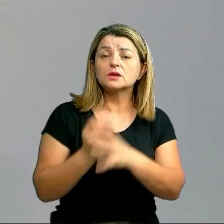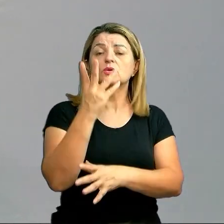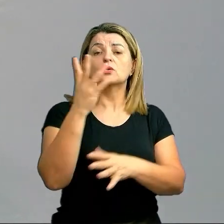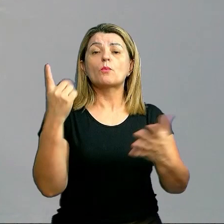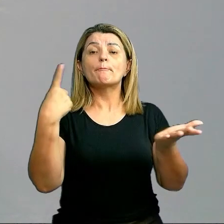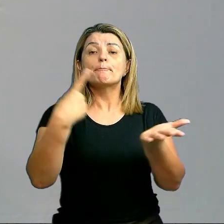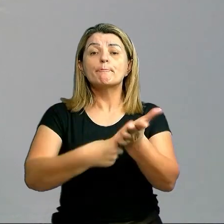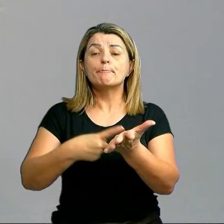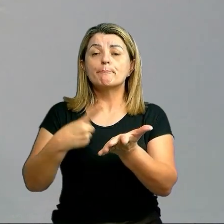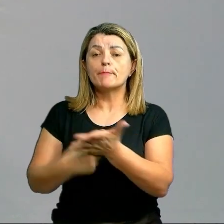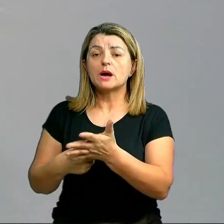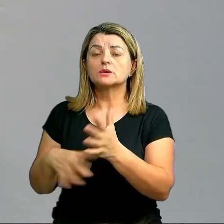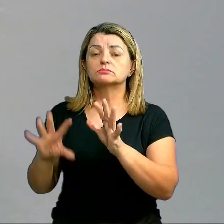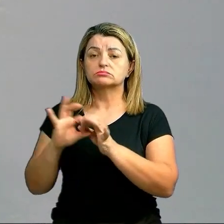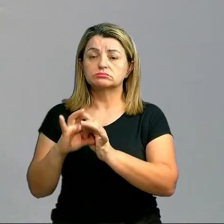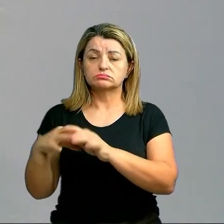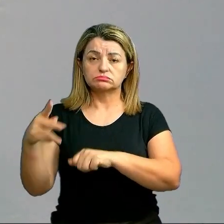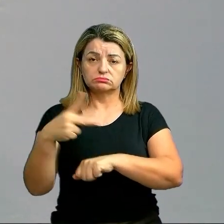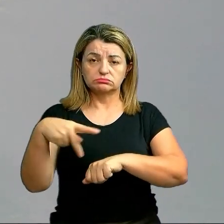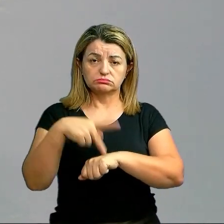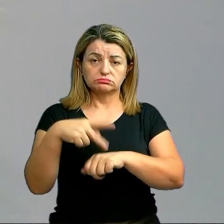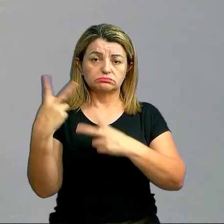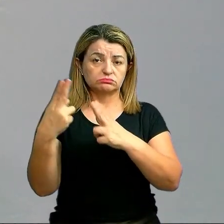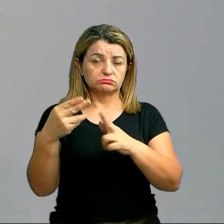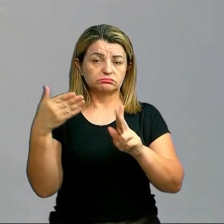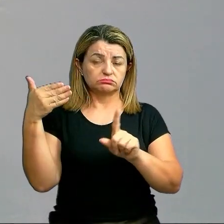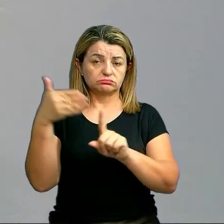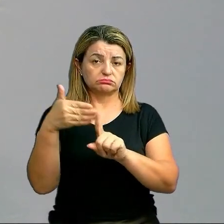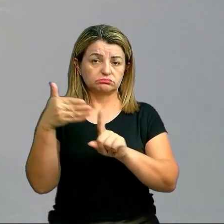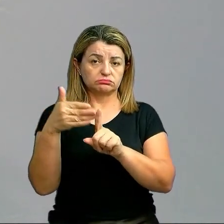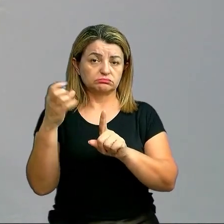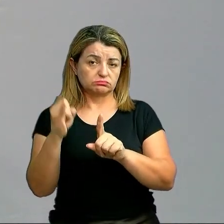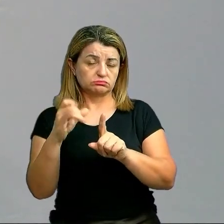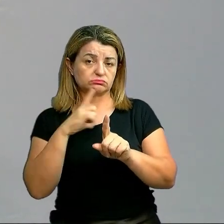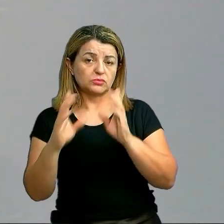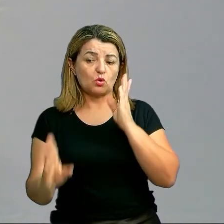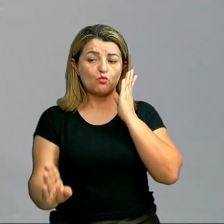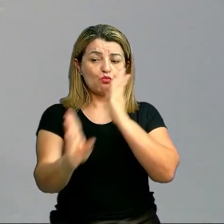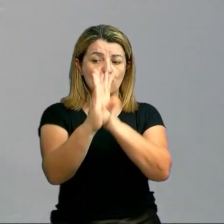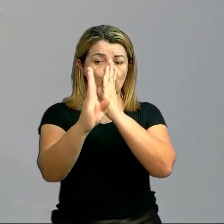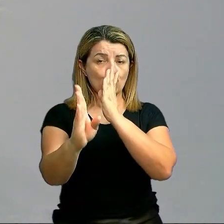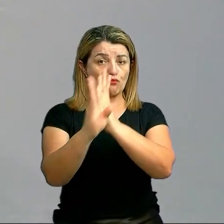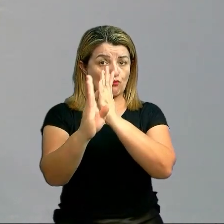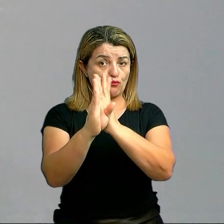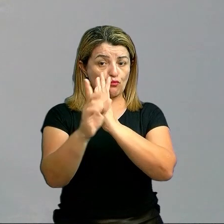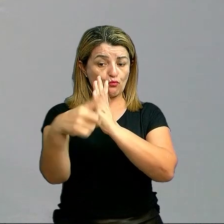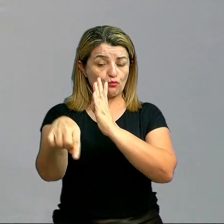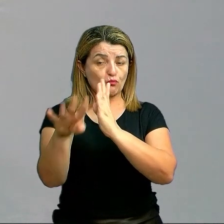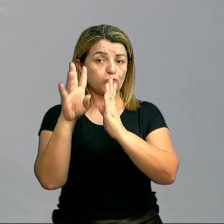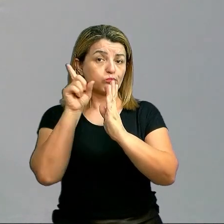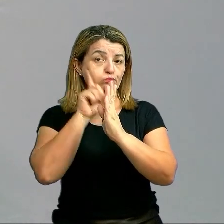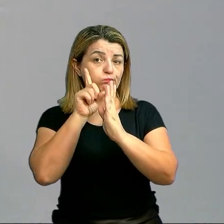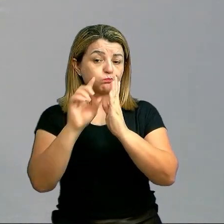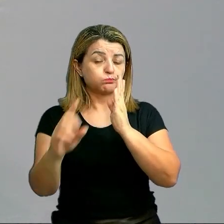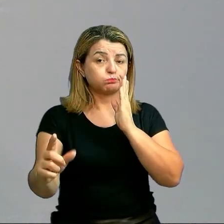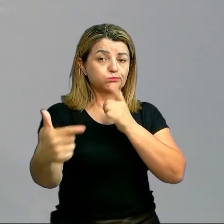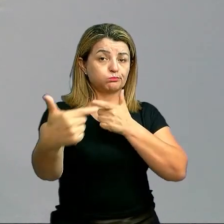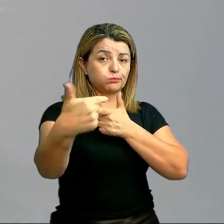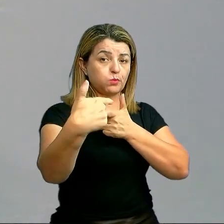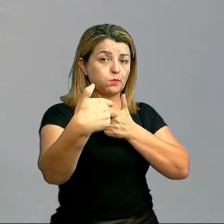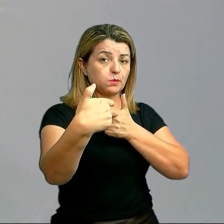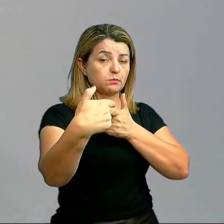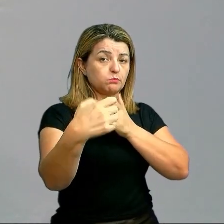países, com o mesmo objetivo, né? Para o caso de um possível confronto direto, se os Estados Unidos atacassem,